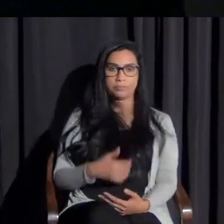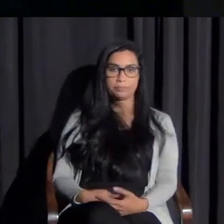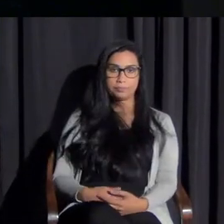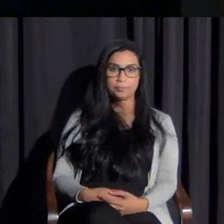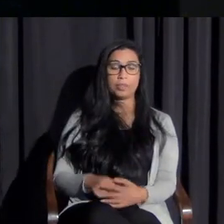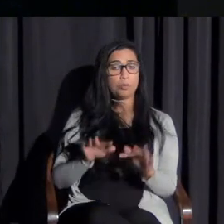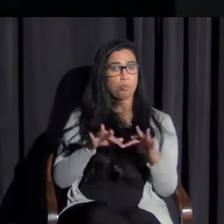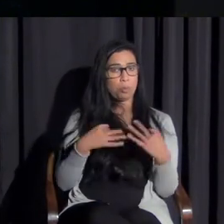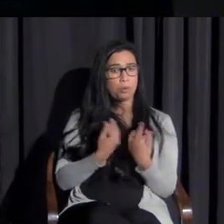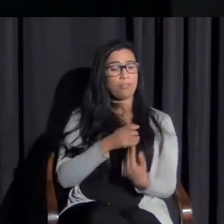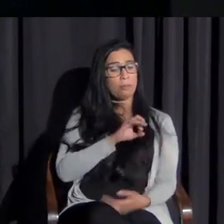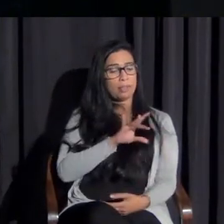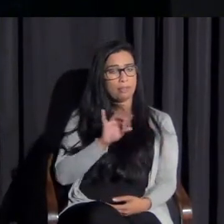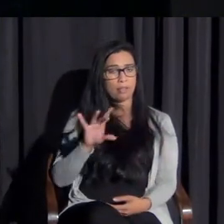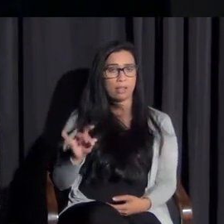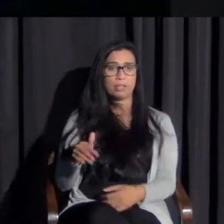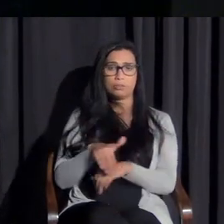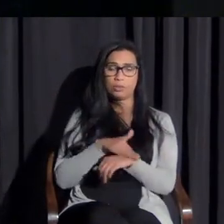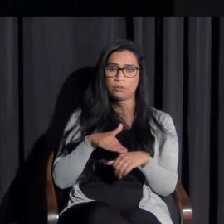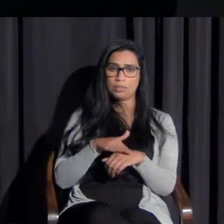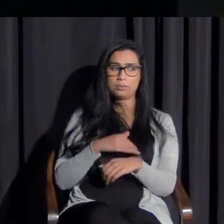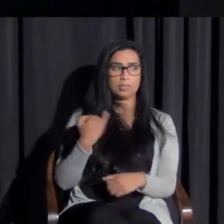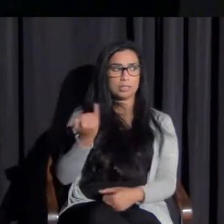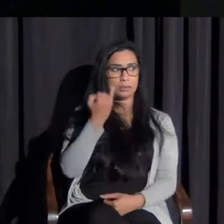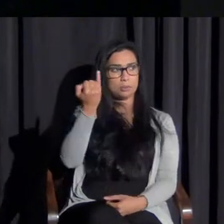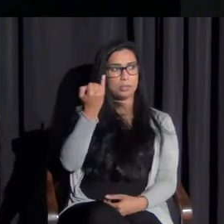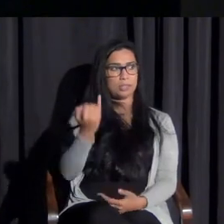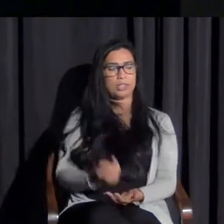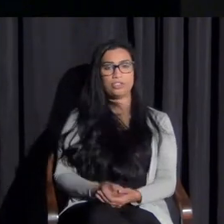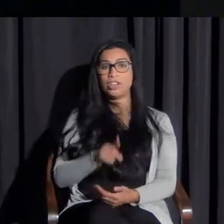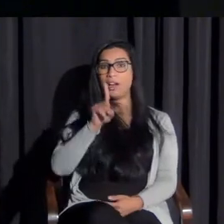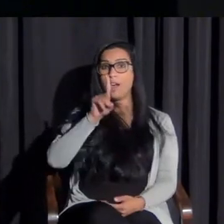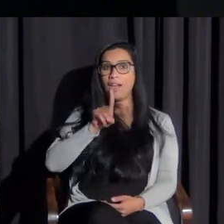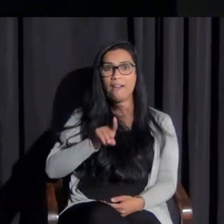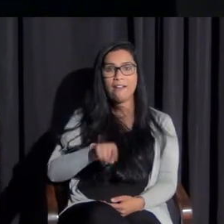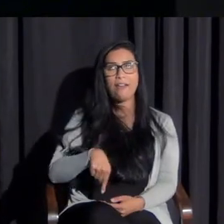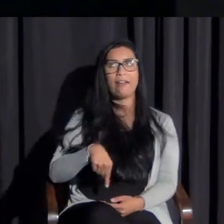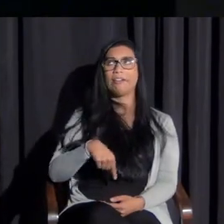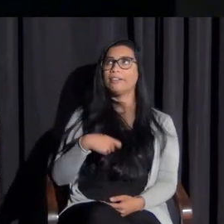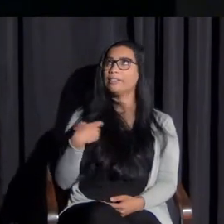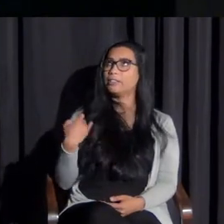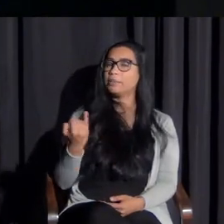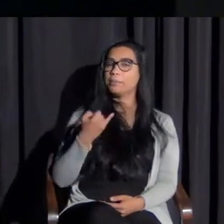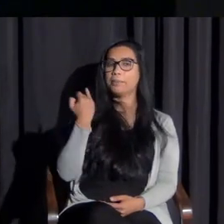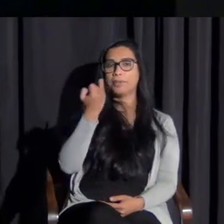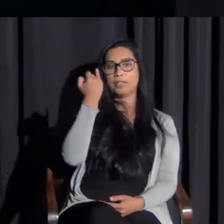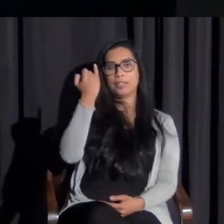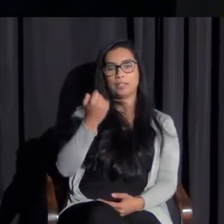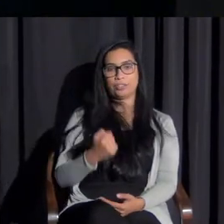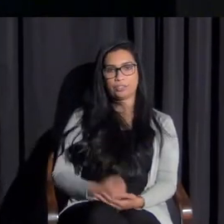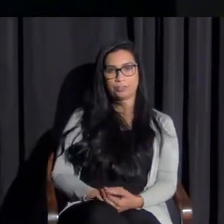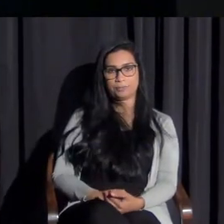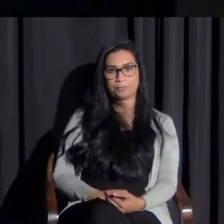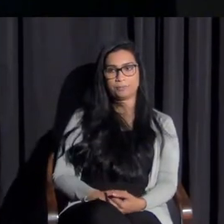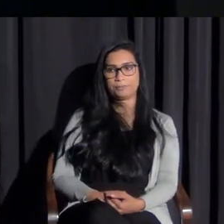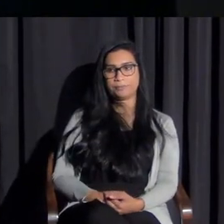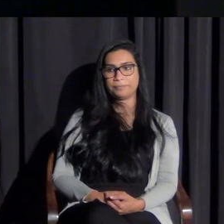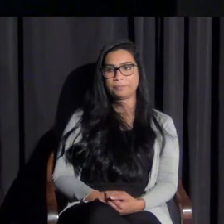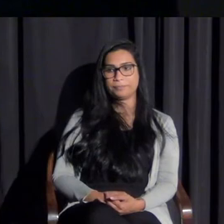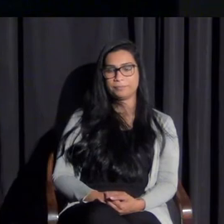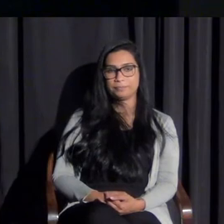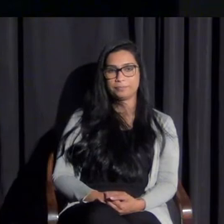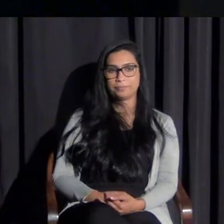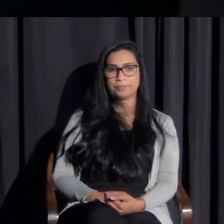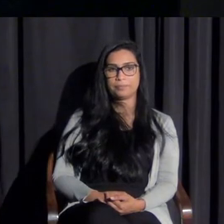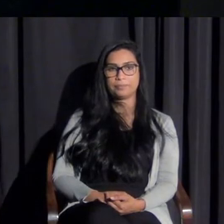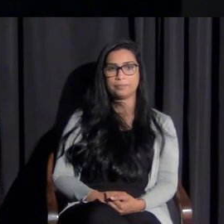com as famílias. Né? Isso é, é fundamental também. Né? E isso me lembrou também a fala, né,